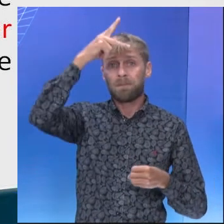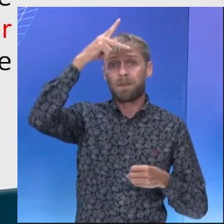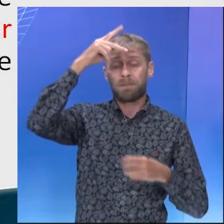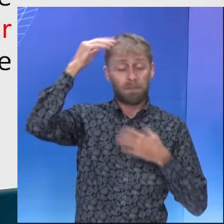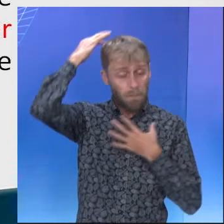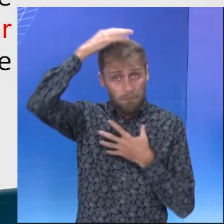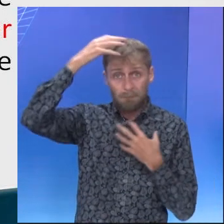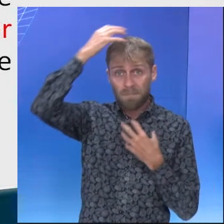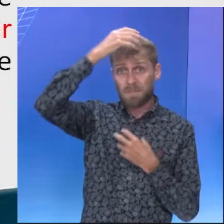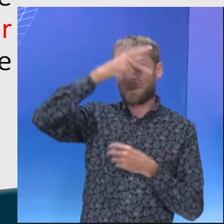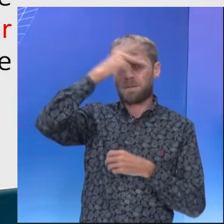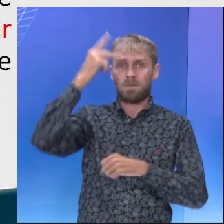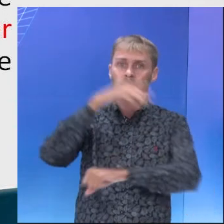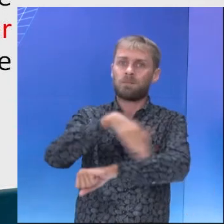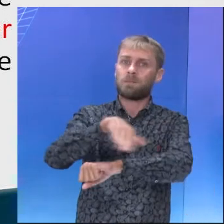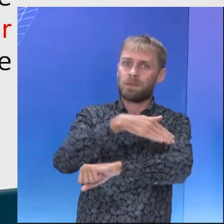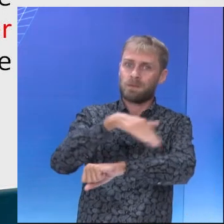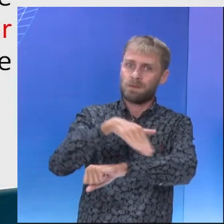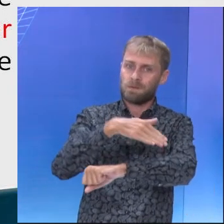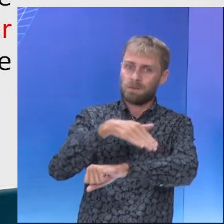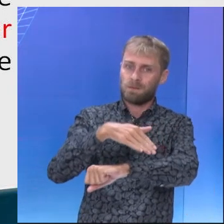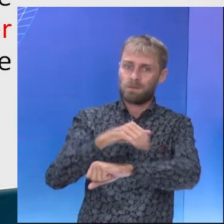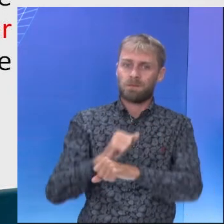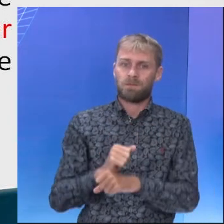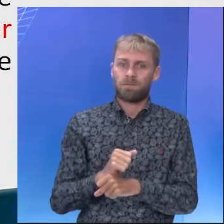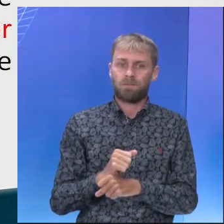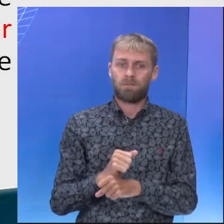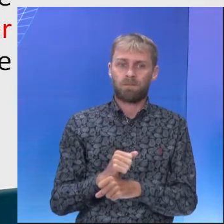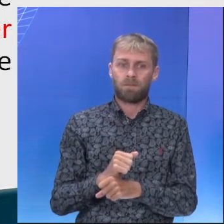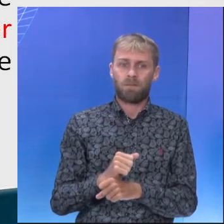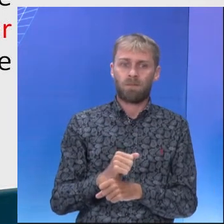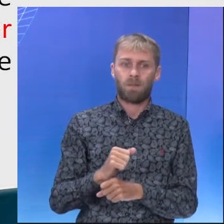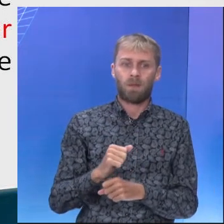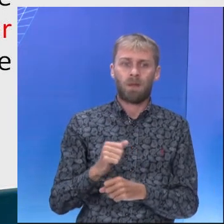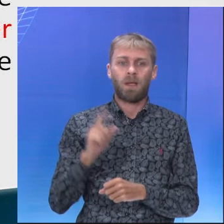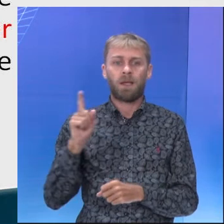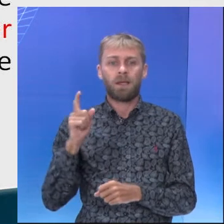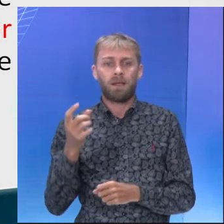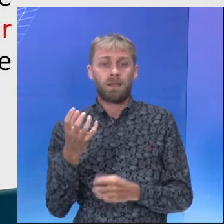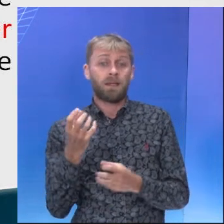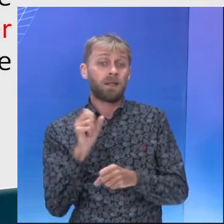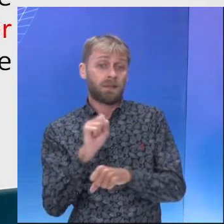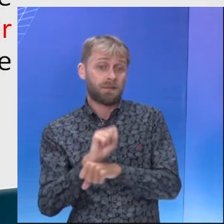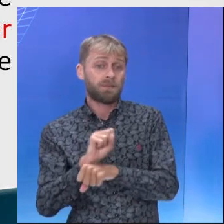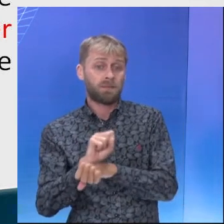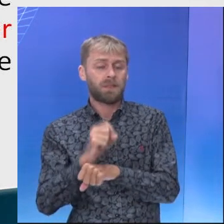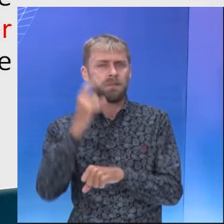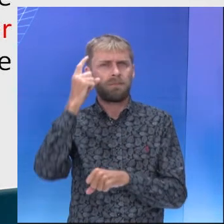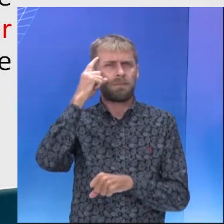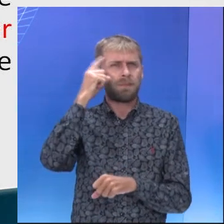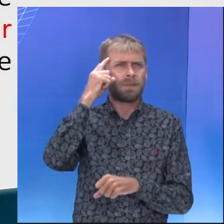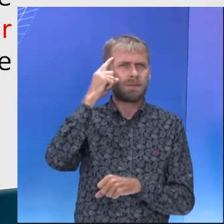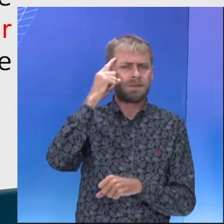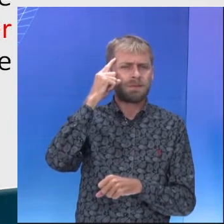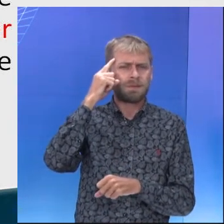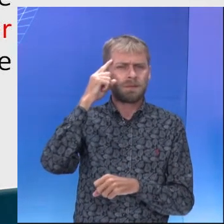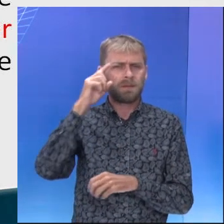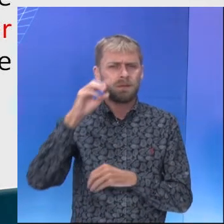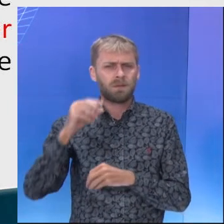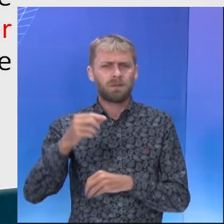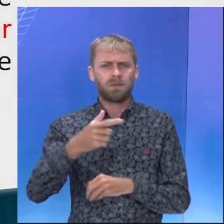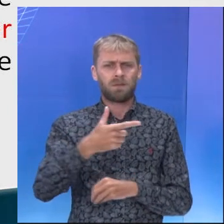os sem-tetos. Each bus will have 2 shower stations and Sandoval expects that they will be able to